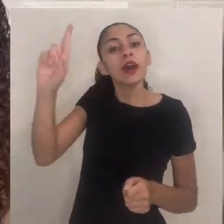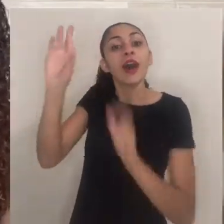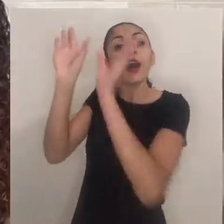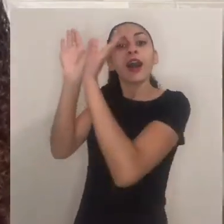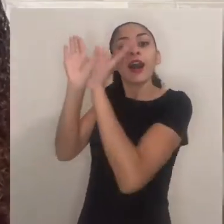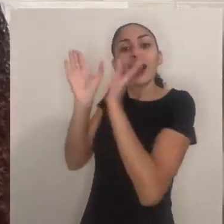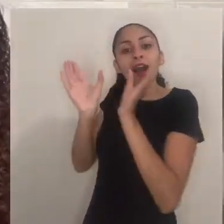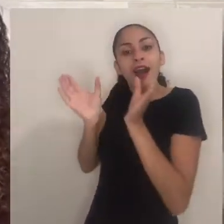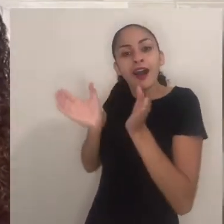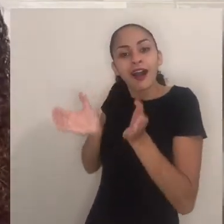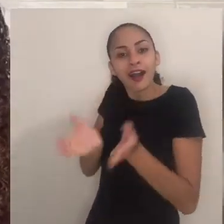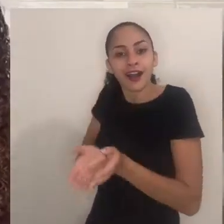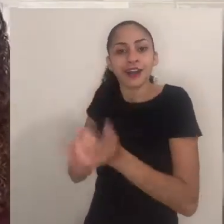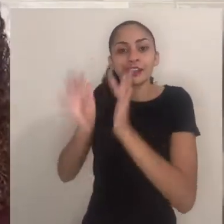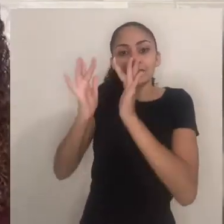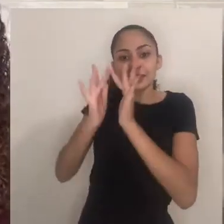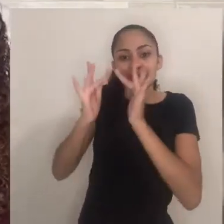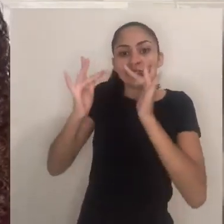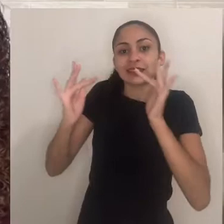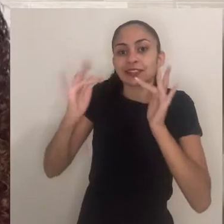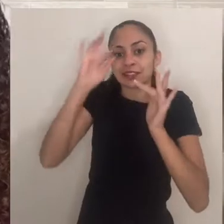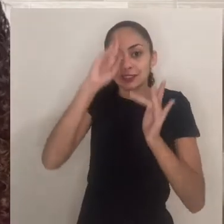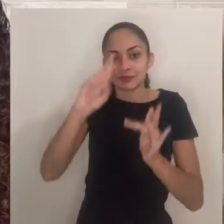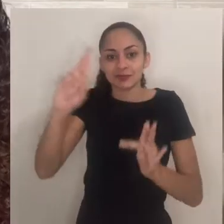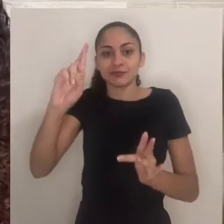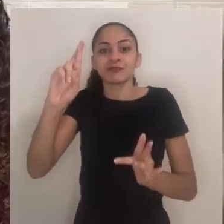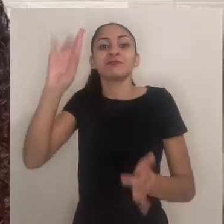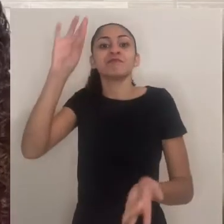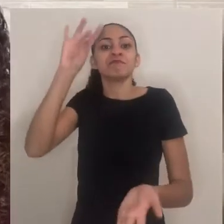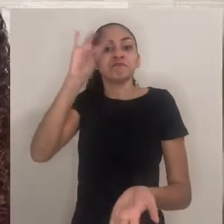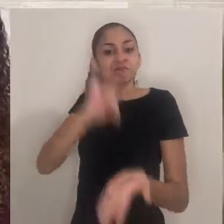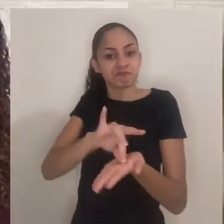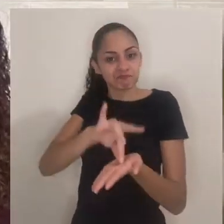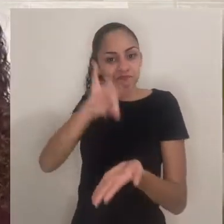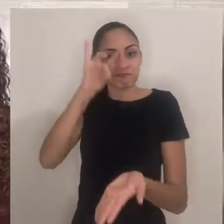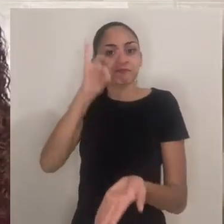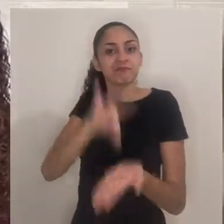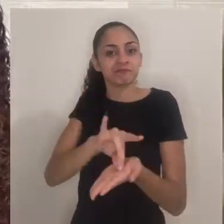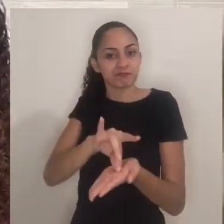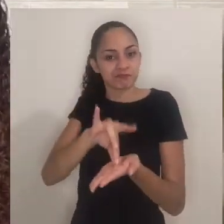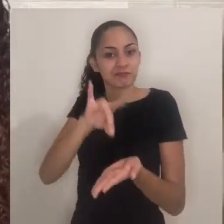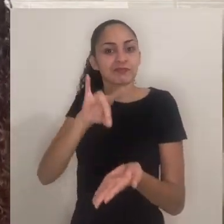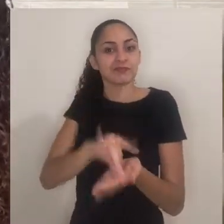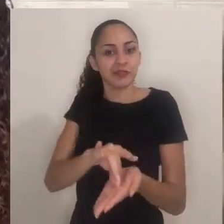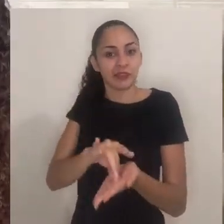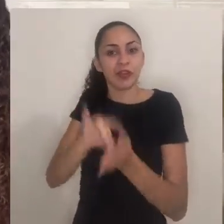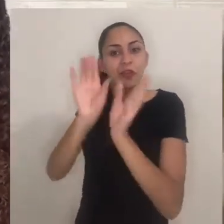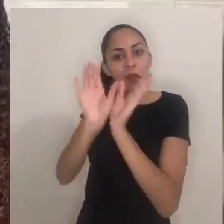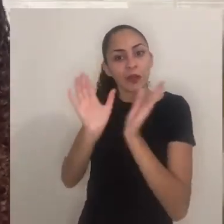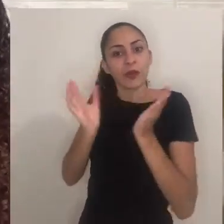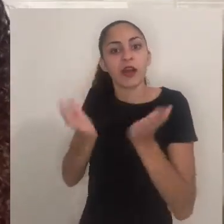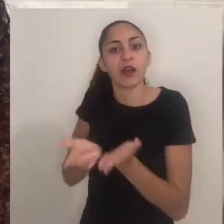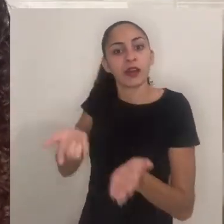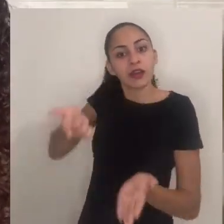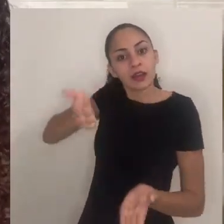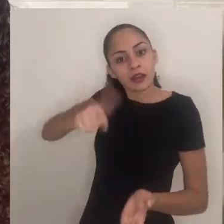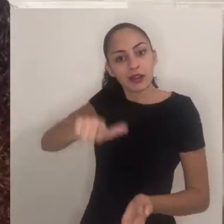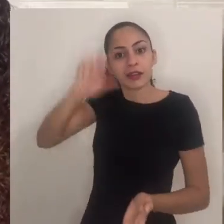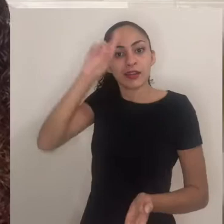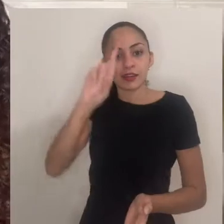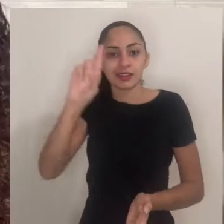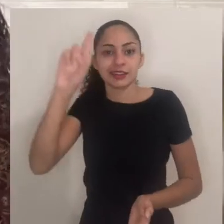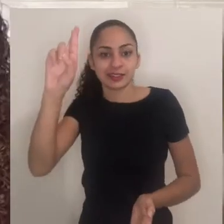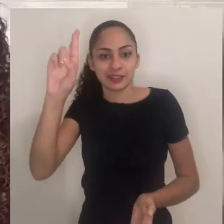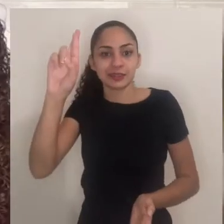em nossas vidas a fim de que pudéssemos ter um relacionamento com Ele, de fato voltarmos a ter comunhão com